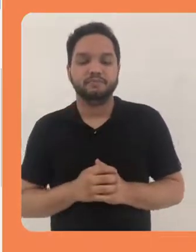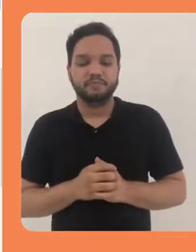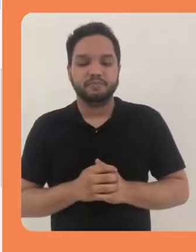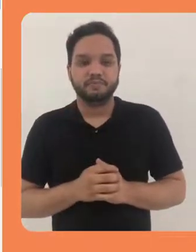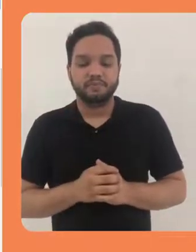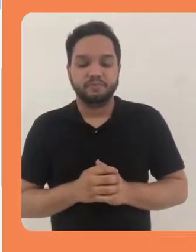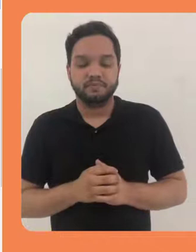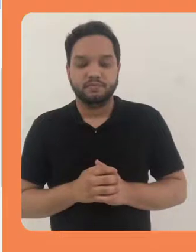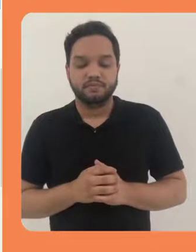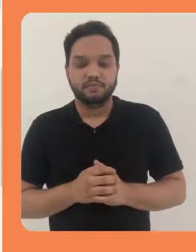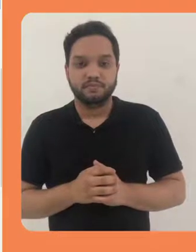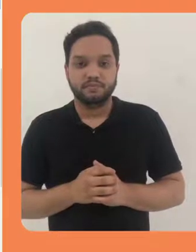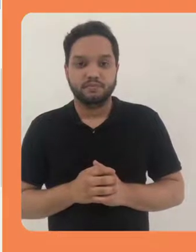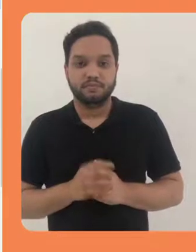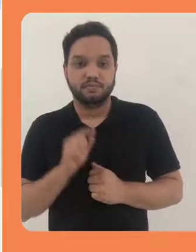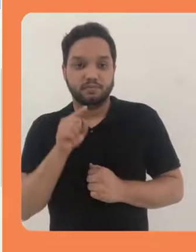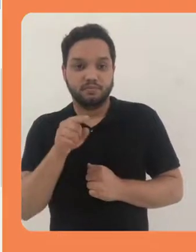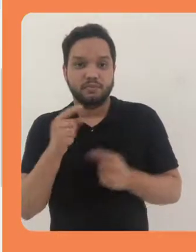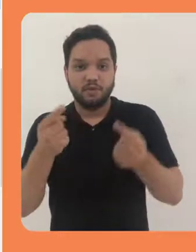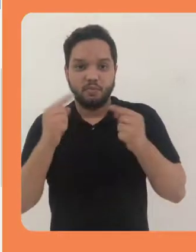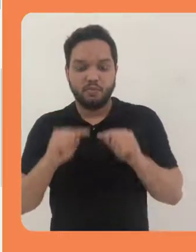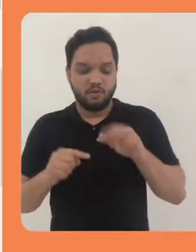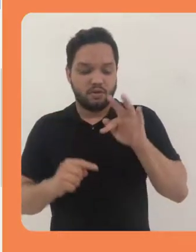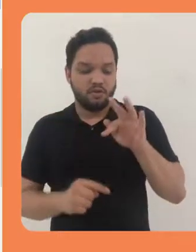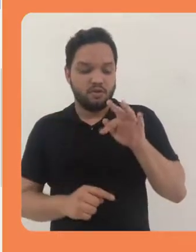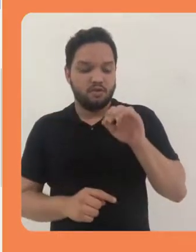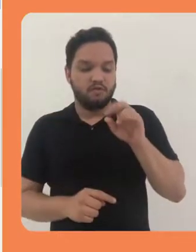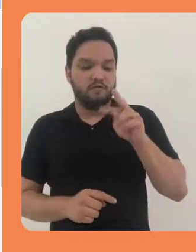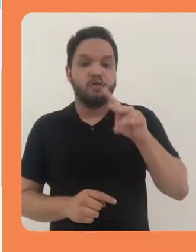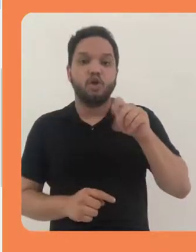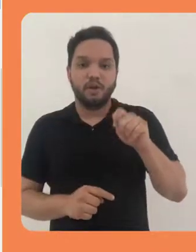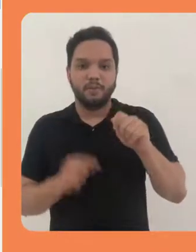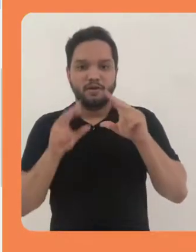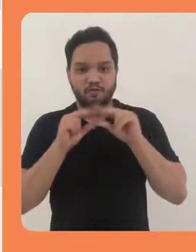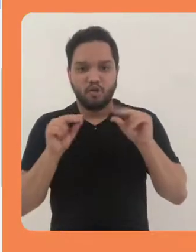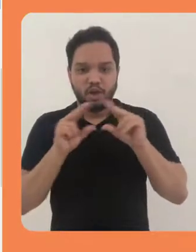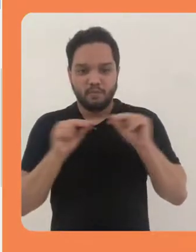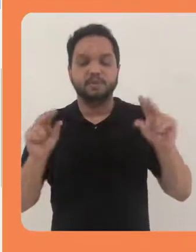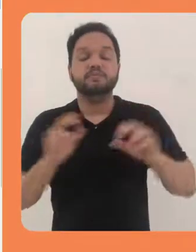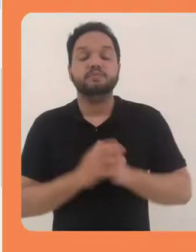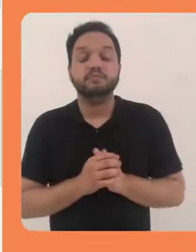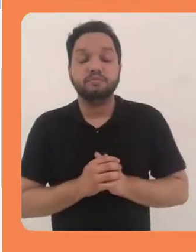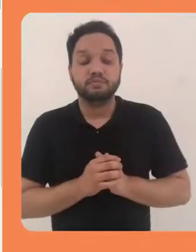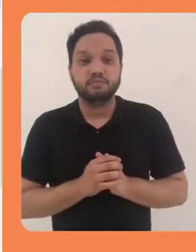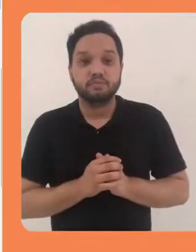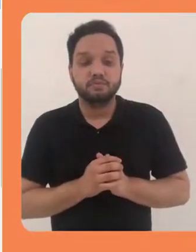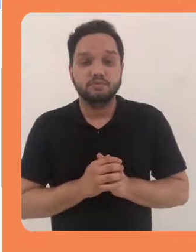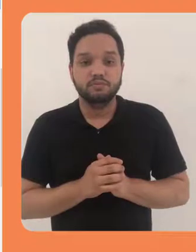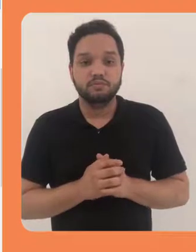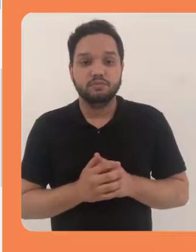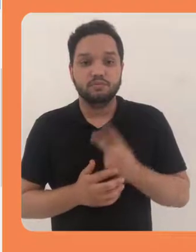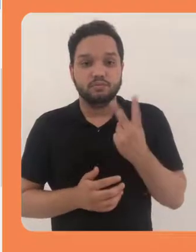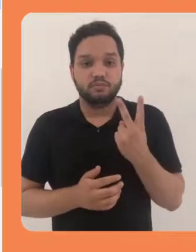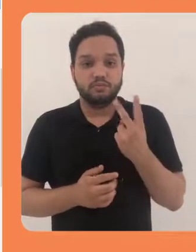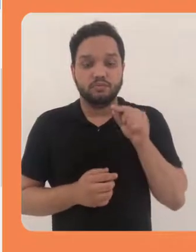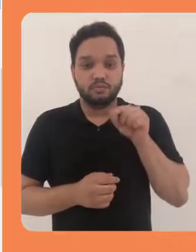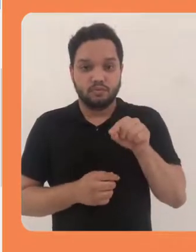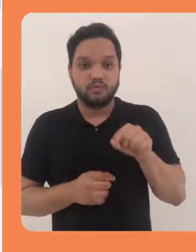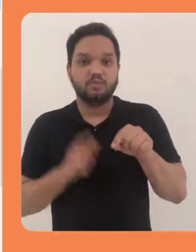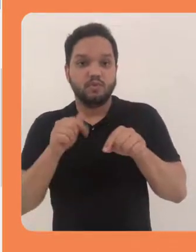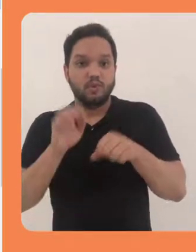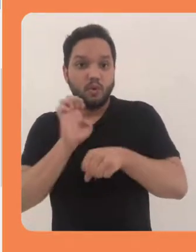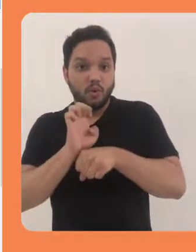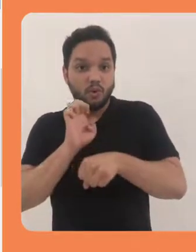aqui Santa Catarina e aqui vamos colocar